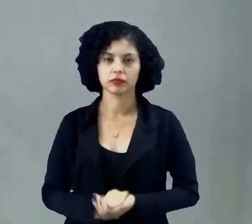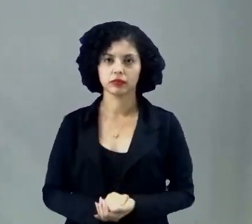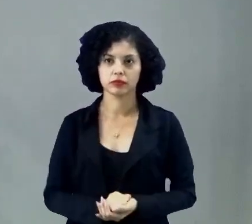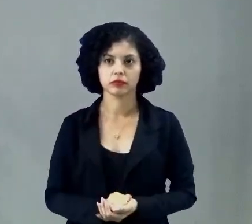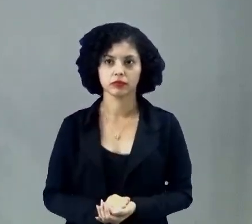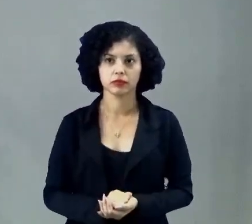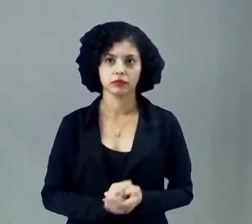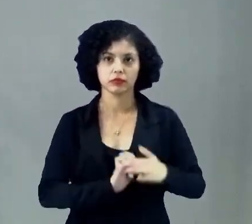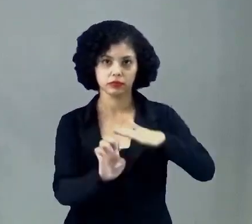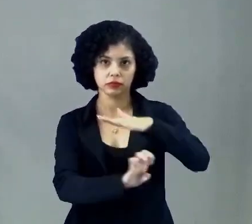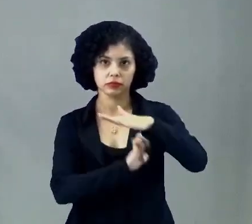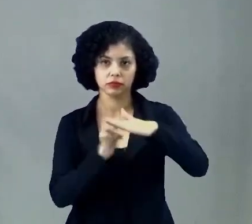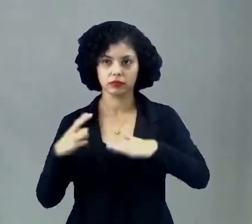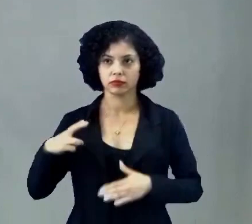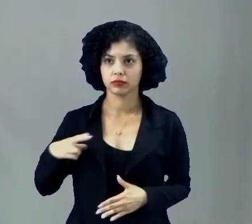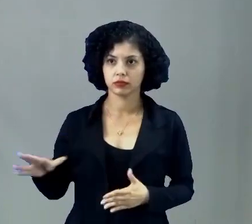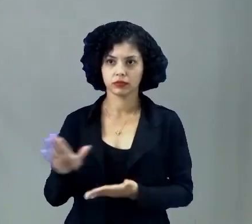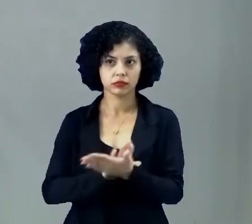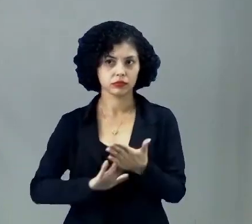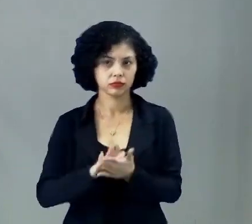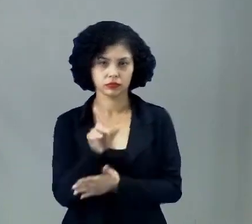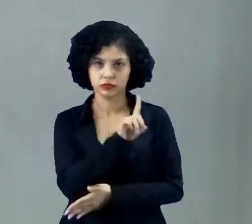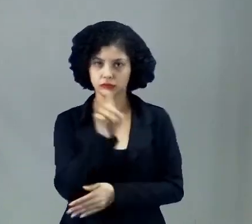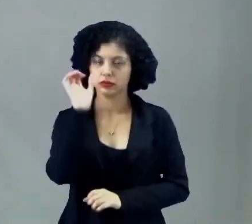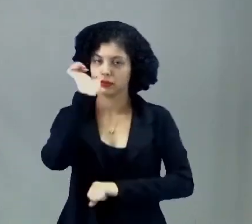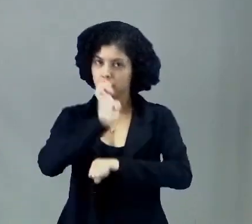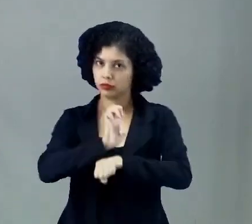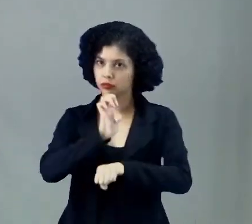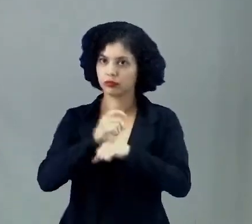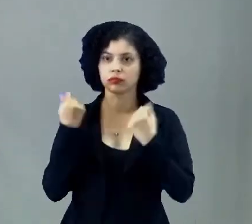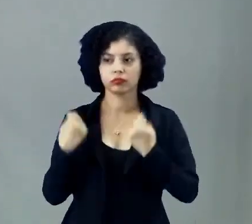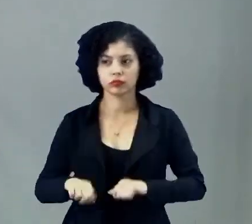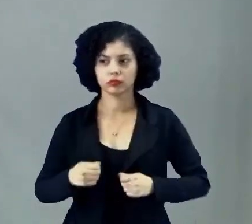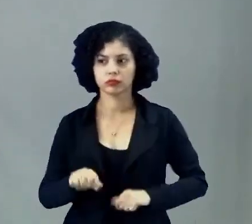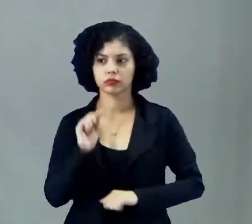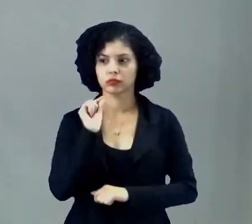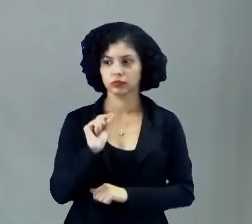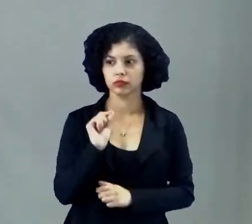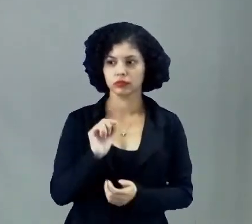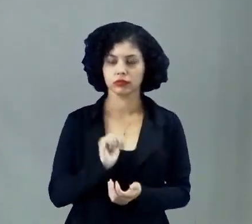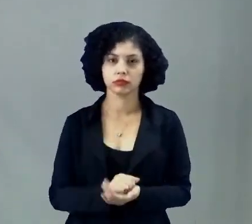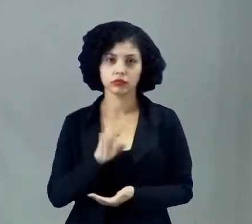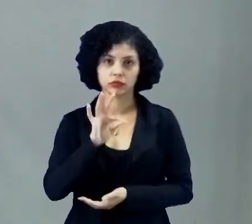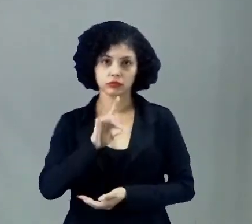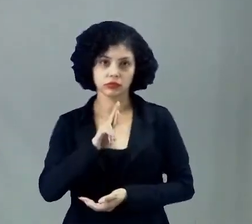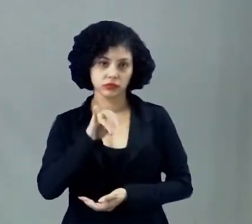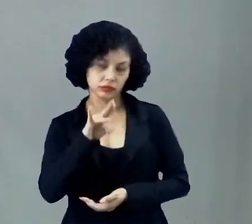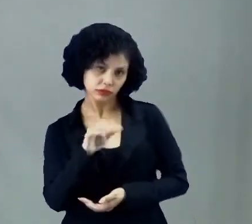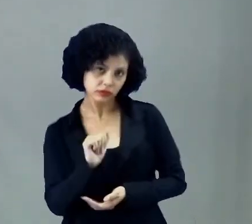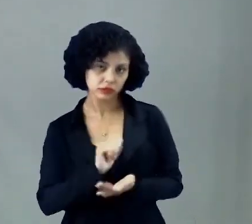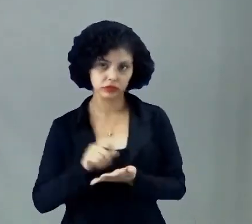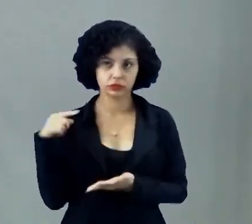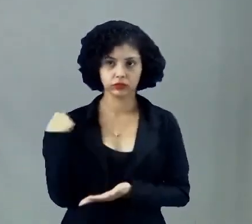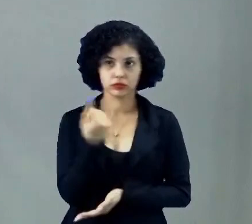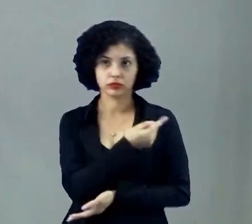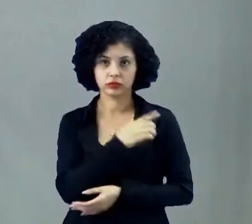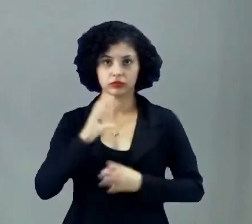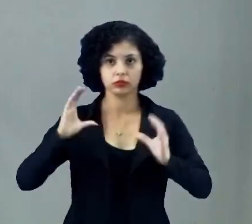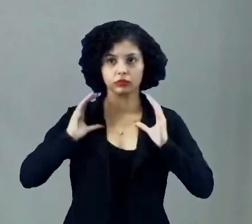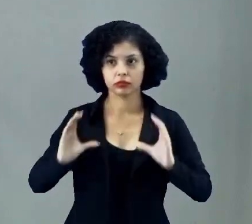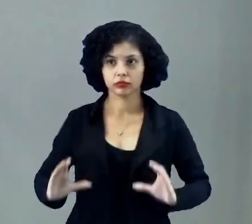ele não é uma empresa, né? Mas o Estado ele precisa o quê? Tributar. Então, nós,